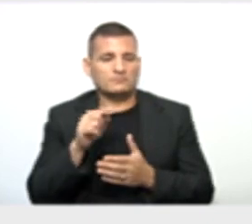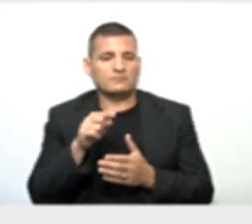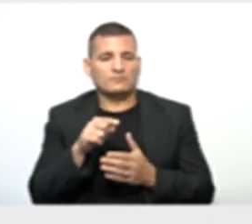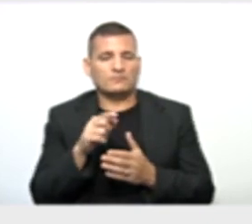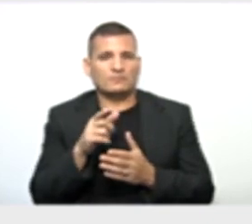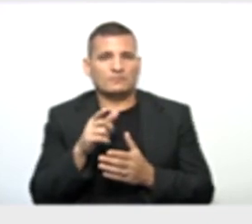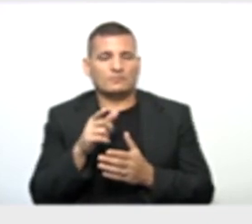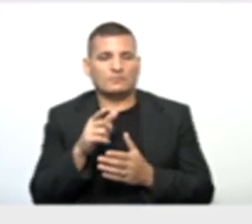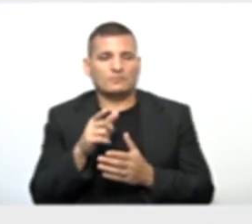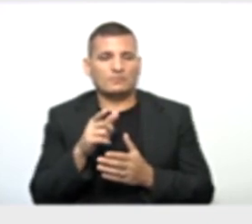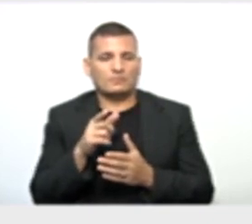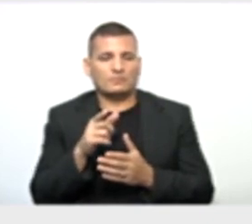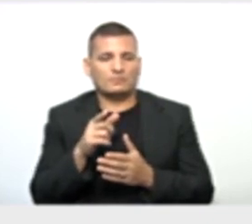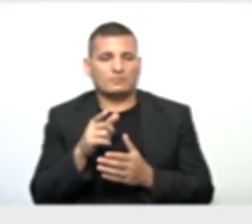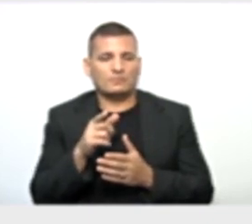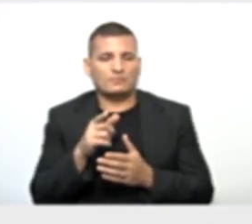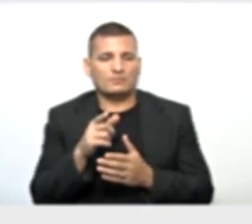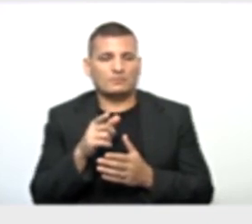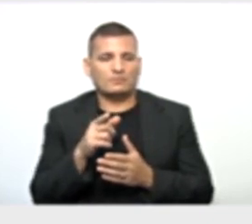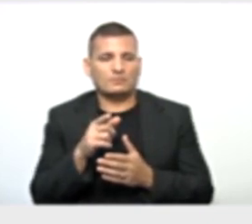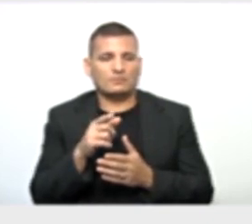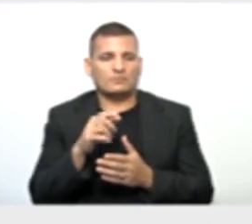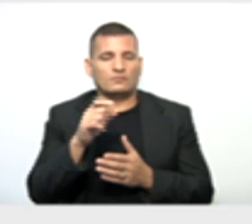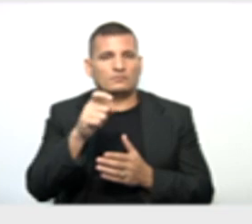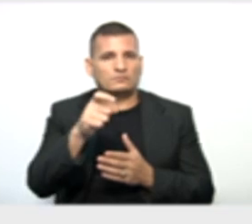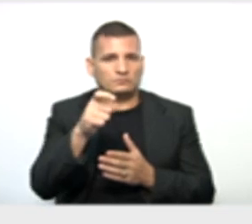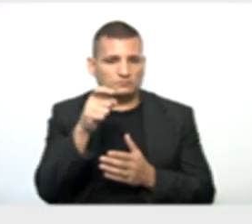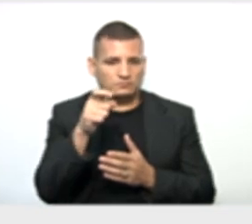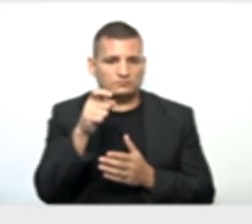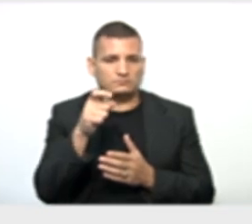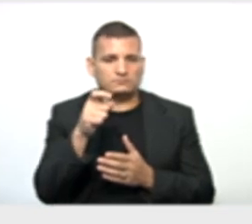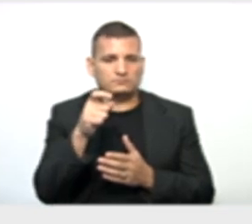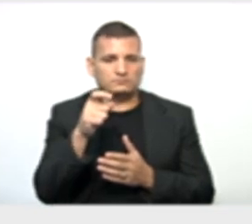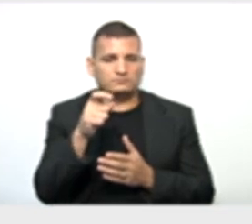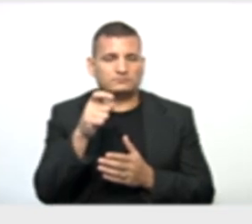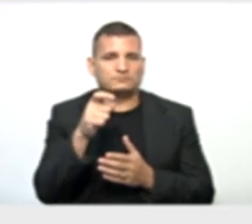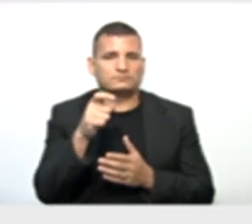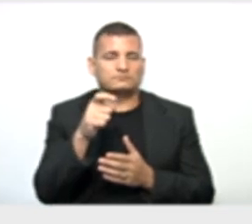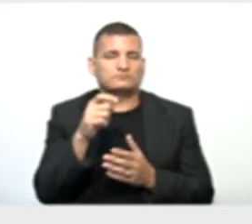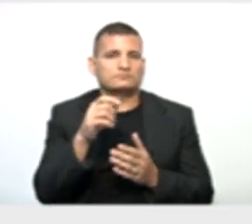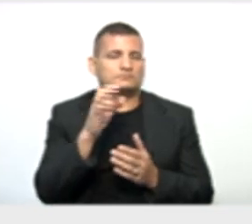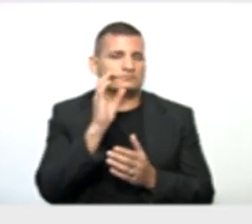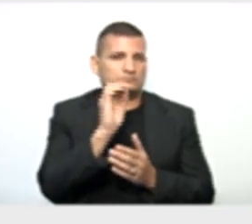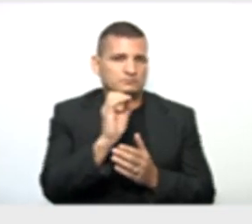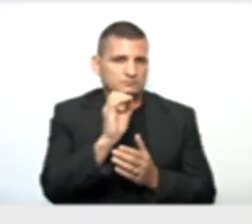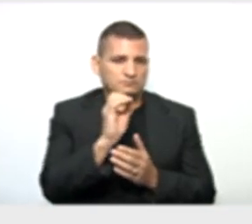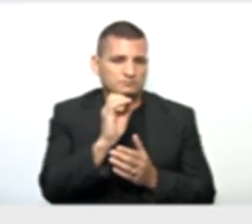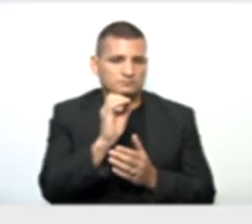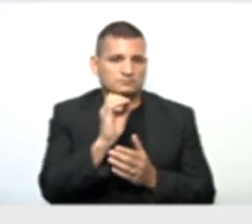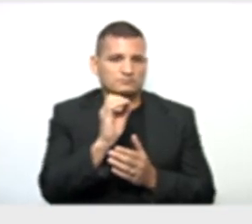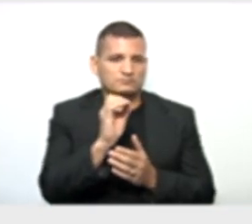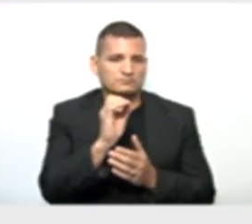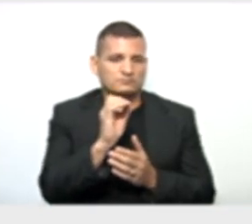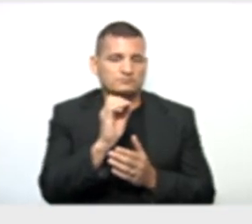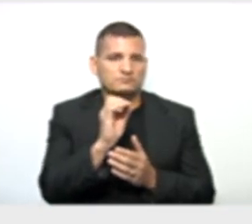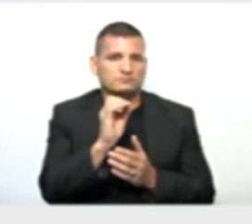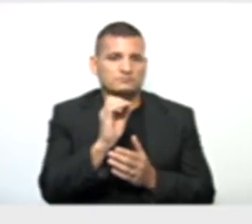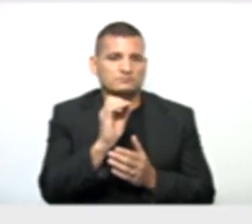fazer... eu vou percorrer, o x vai percorrer de 0, de 1 em